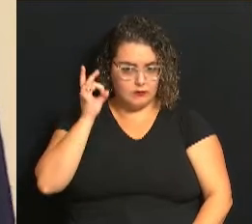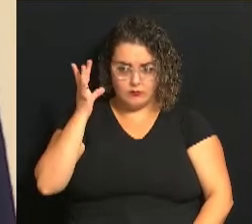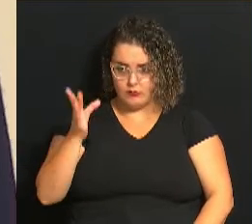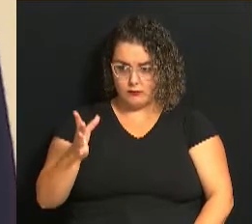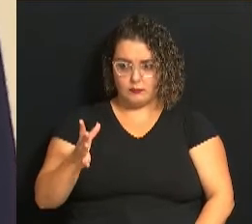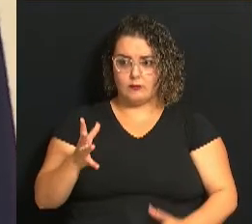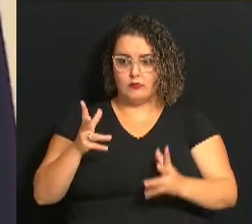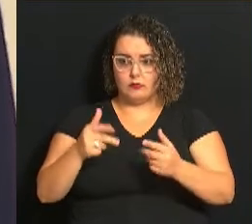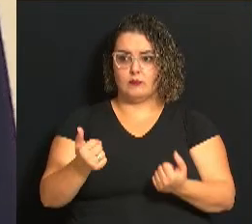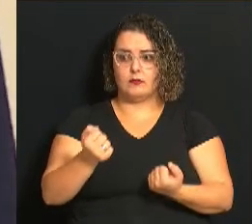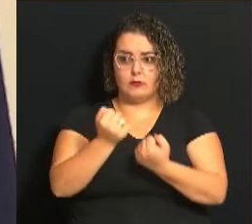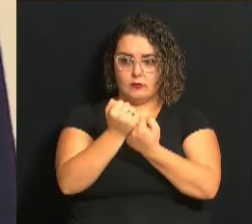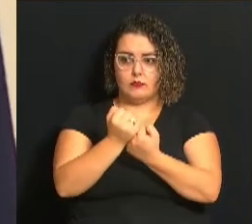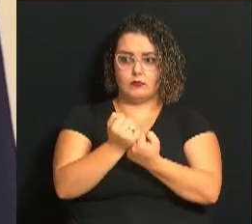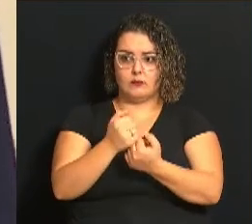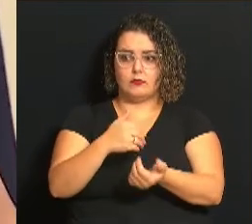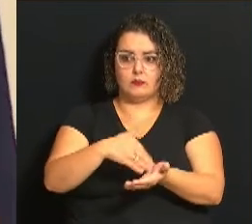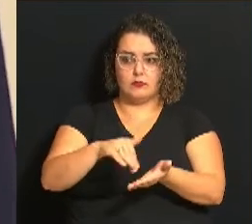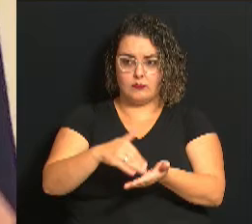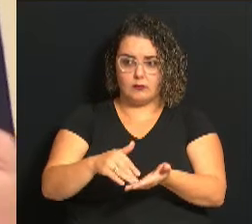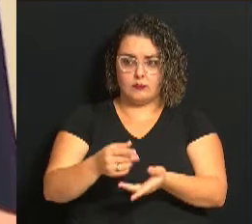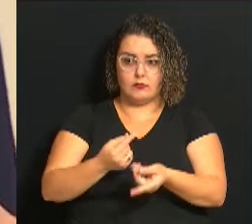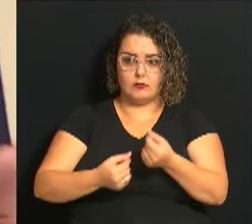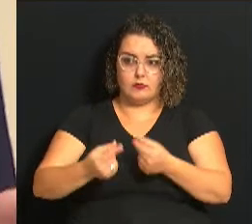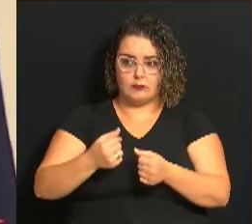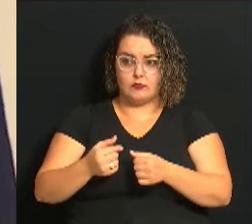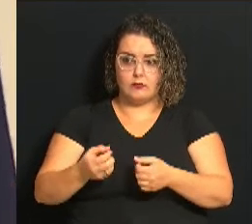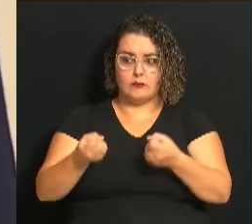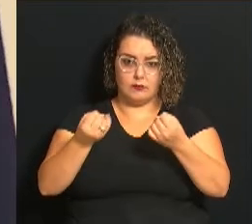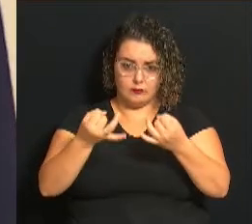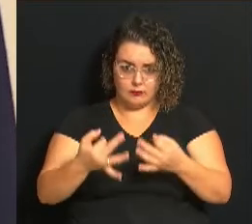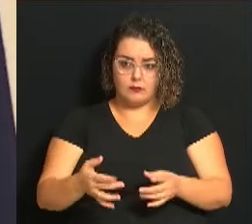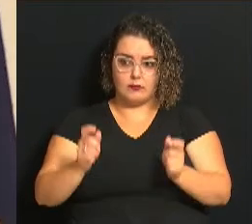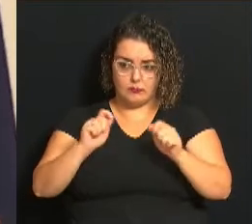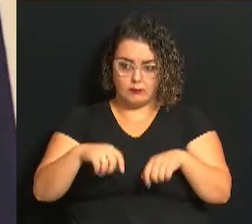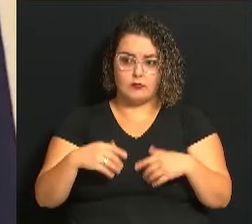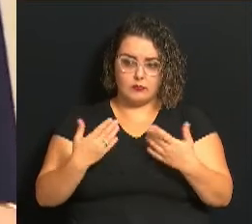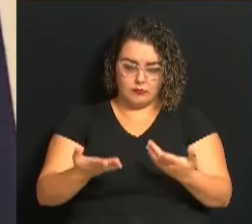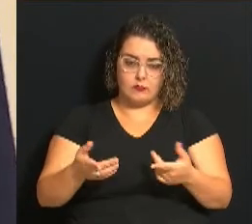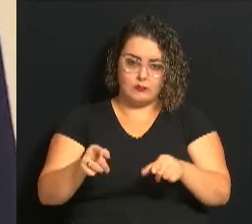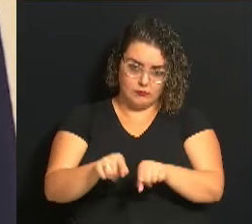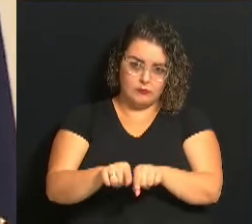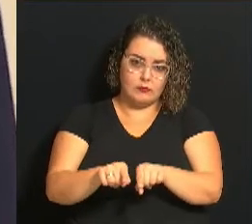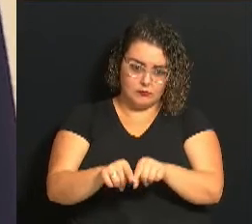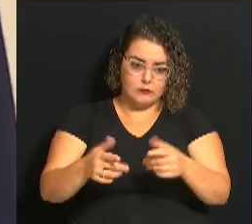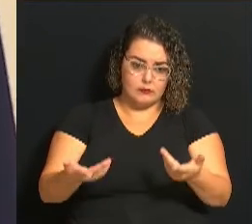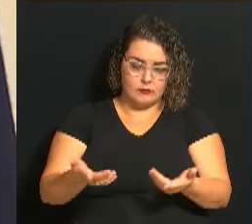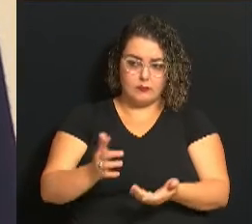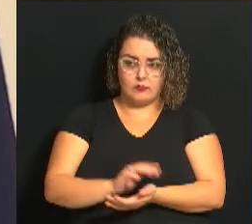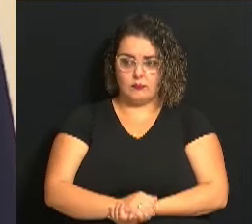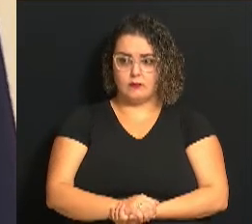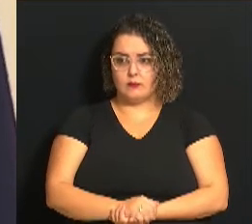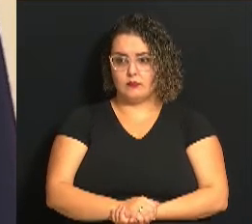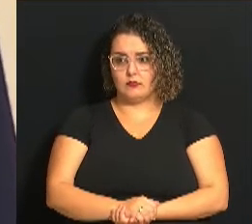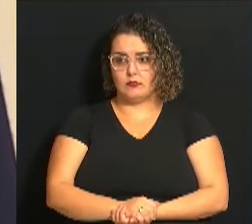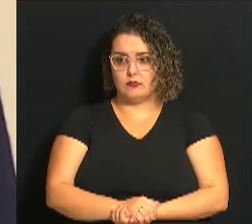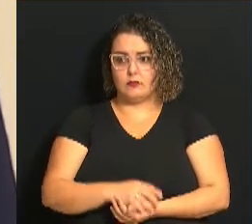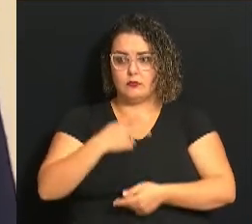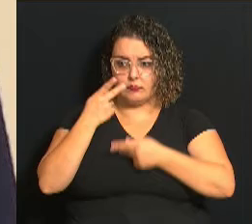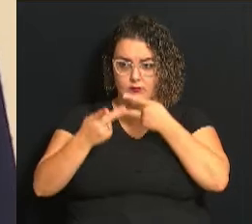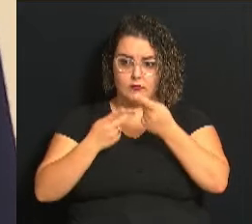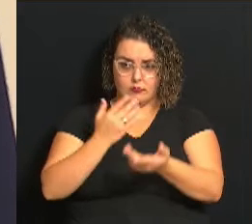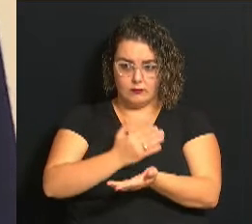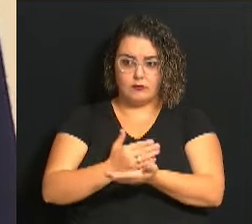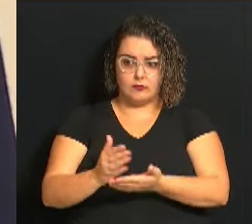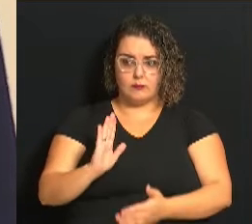Secretaria de Finanças, nos orientando e nos capacitando também. E por isso que, como eu disse na inicial, a gente já